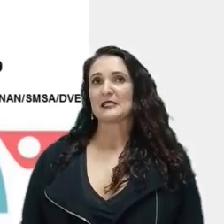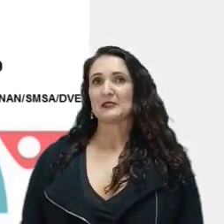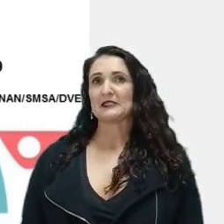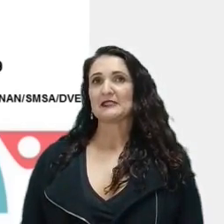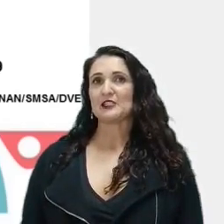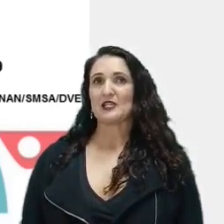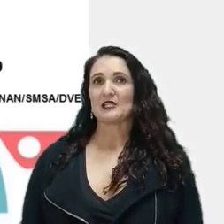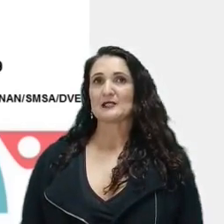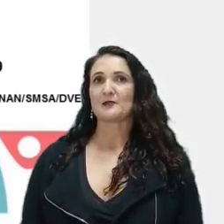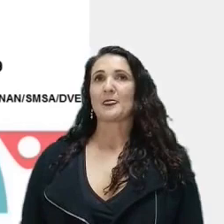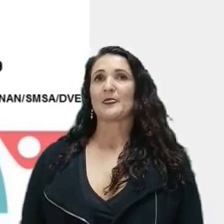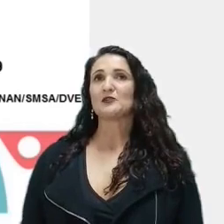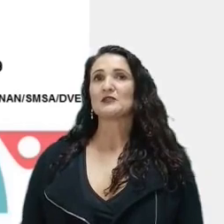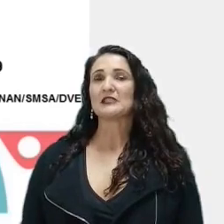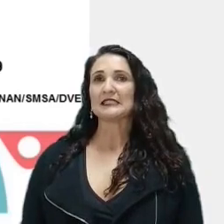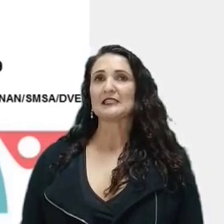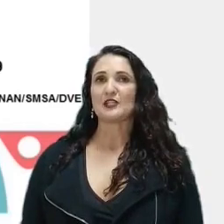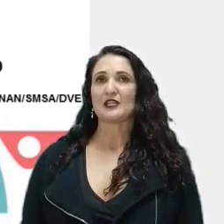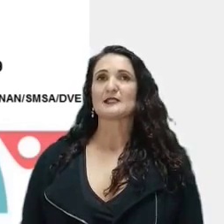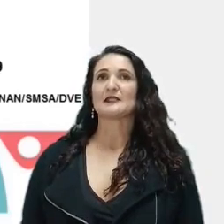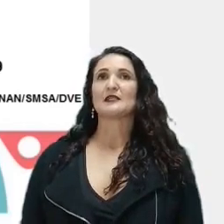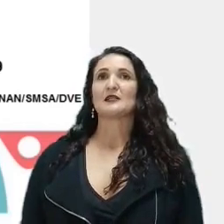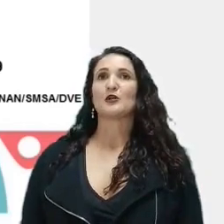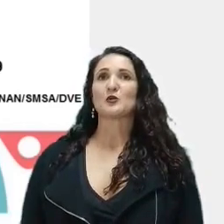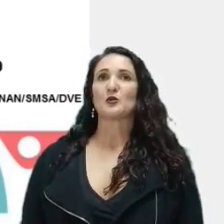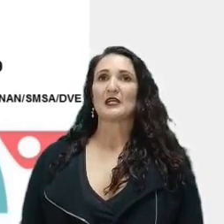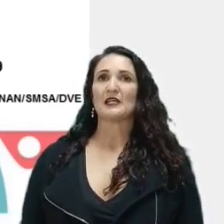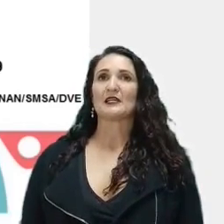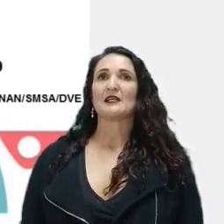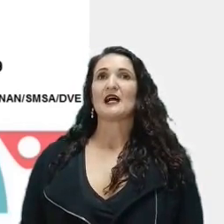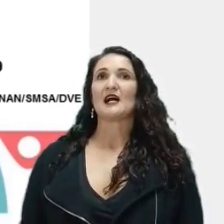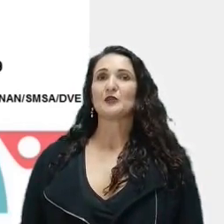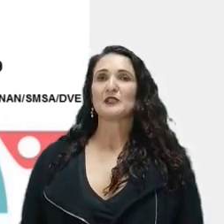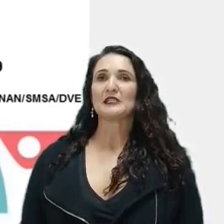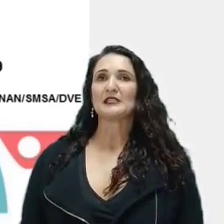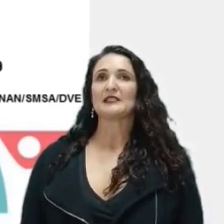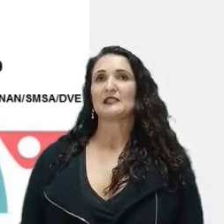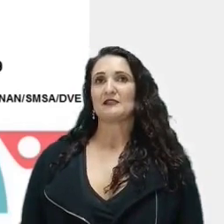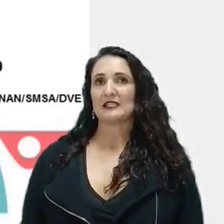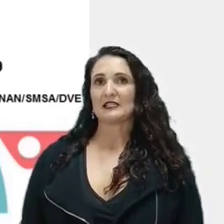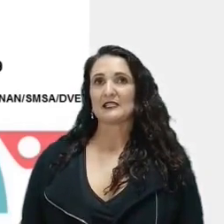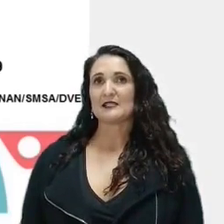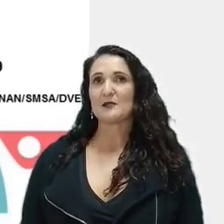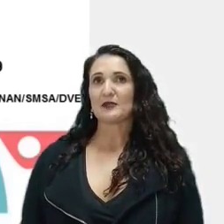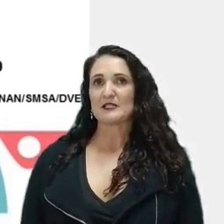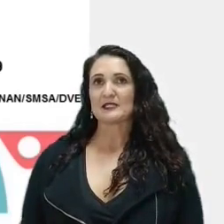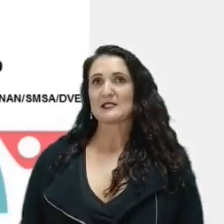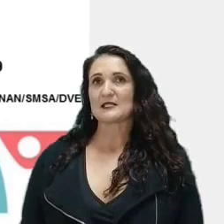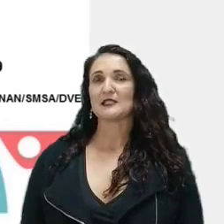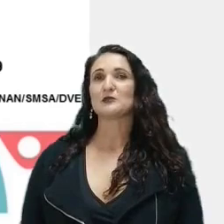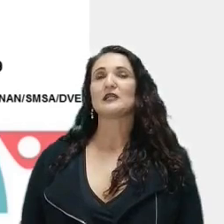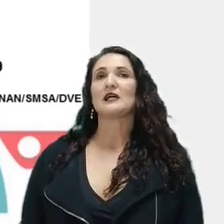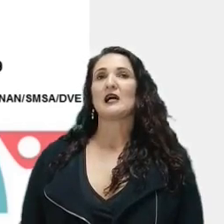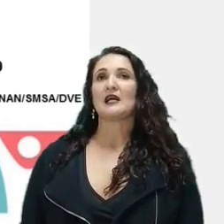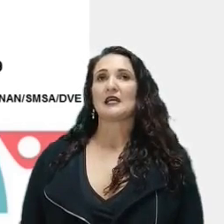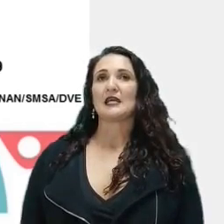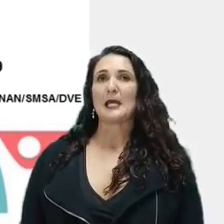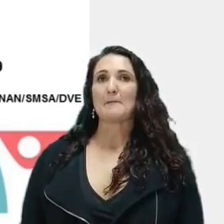forma extrema da negligência. Dentro da negligência pode ocorrer a falta de levar a criança para a